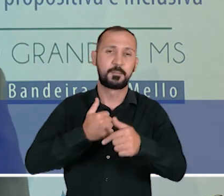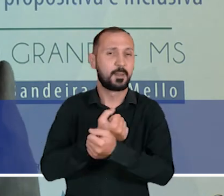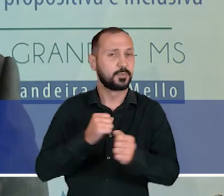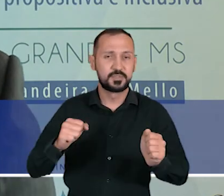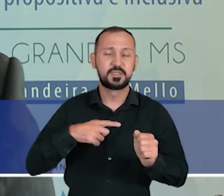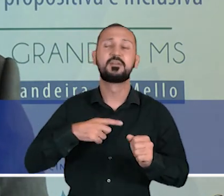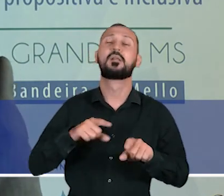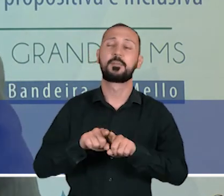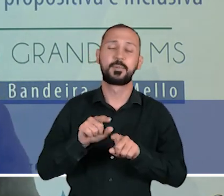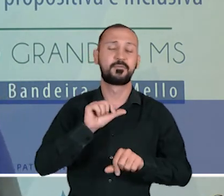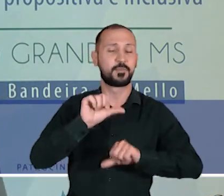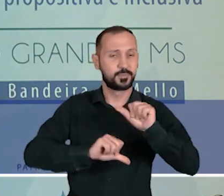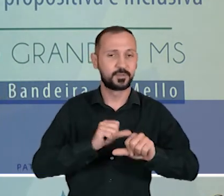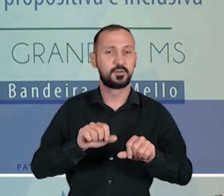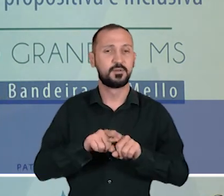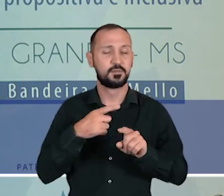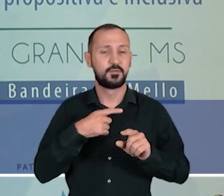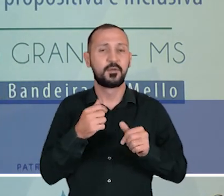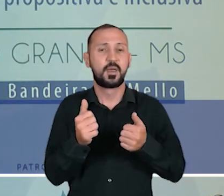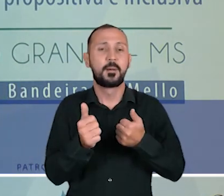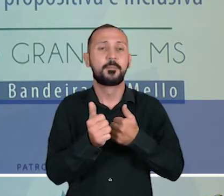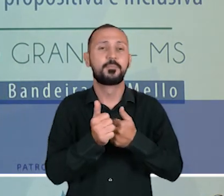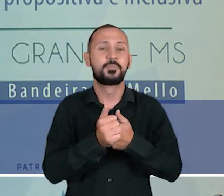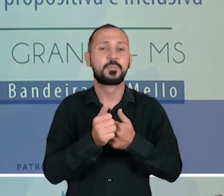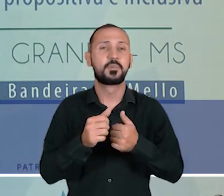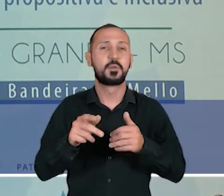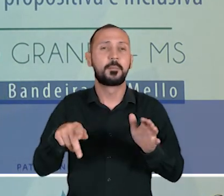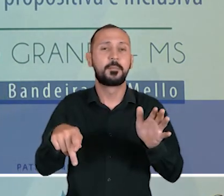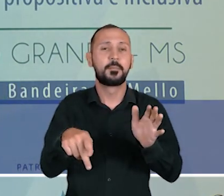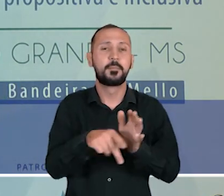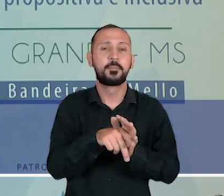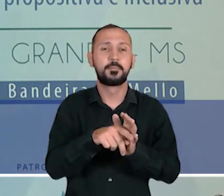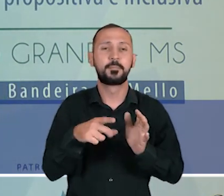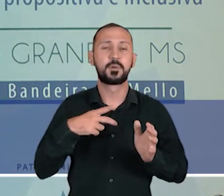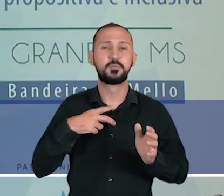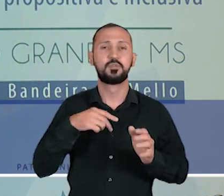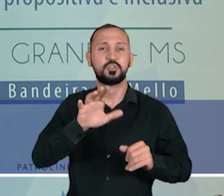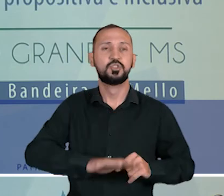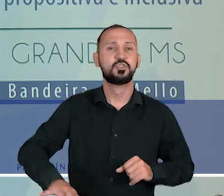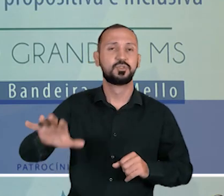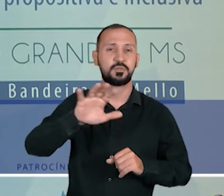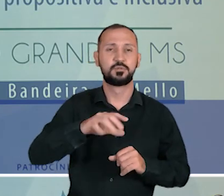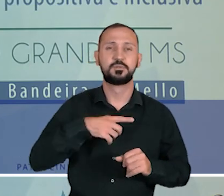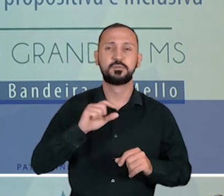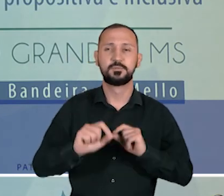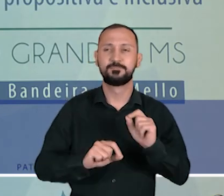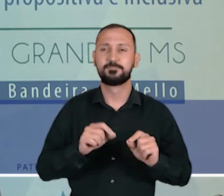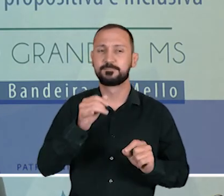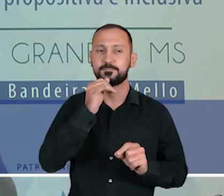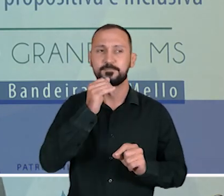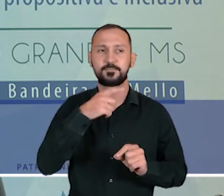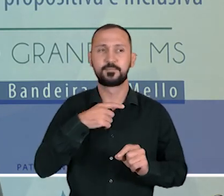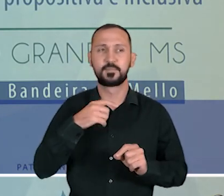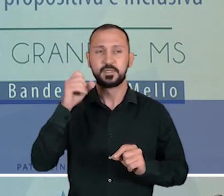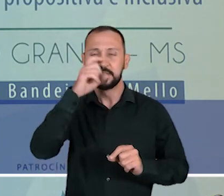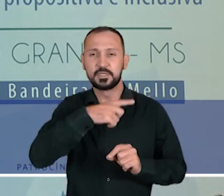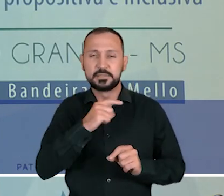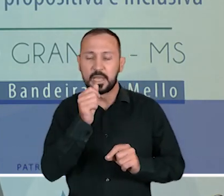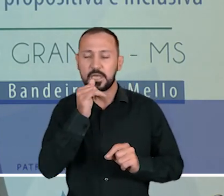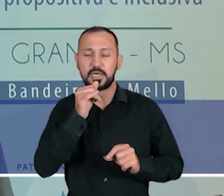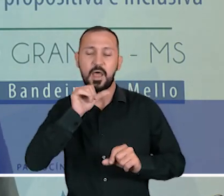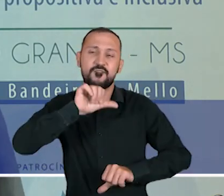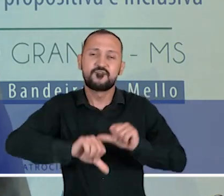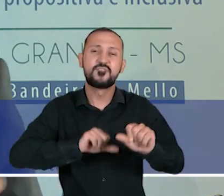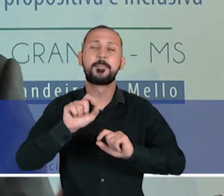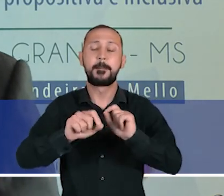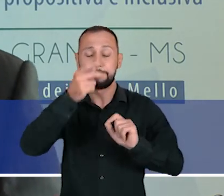suma, haverá uma alteração imensa que irá aproximar os regimes próprios e o regime geral de previdência social. Há muitas dúvidas relativas